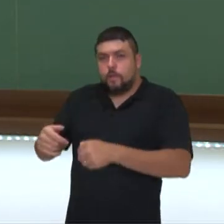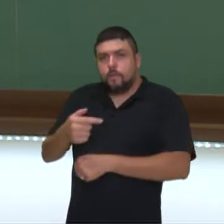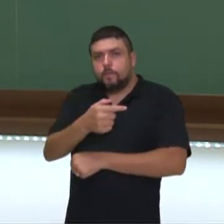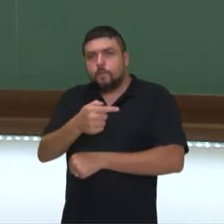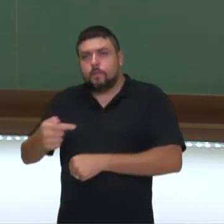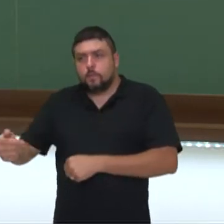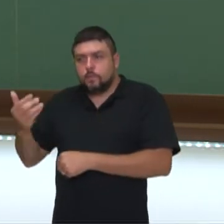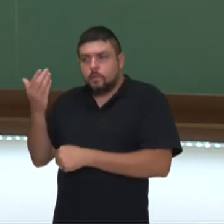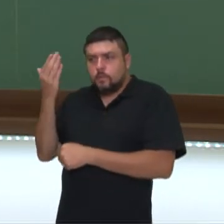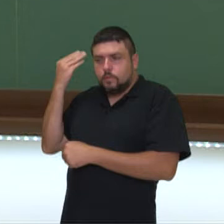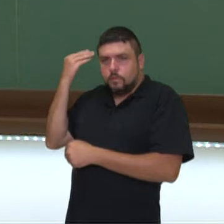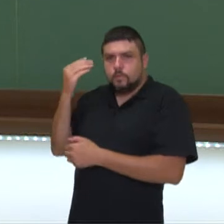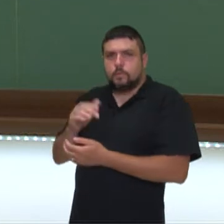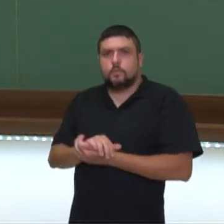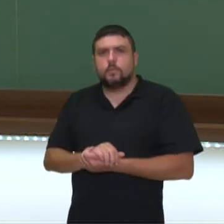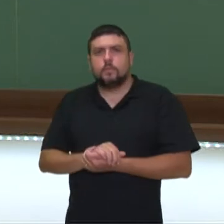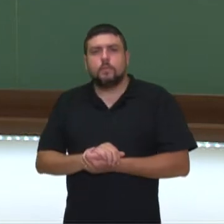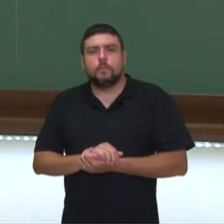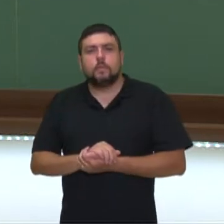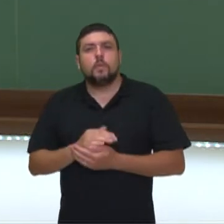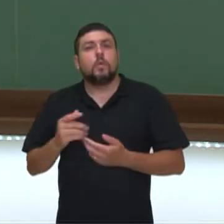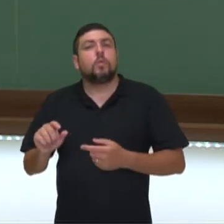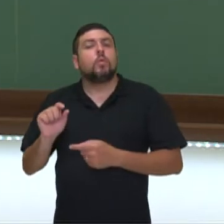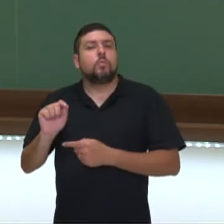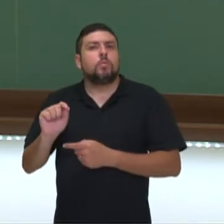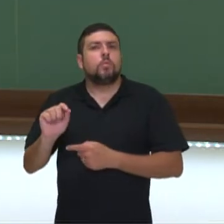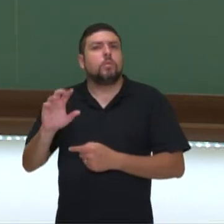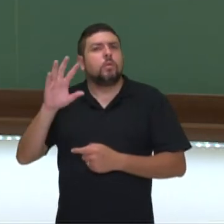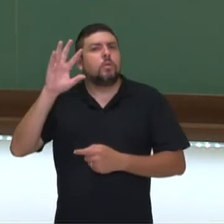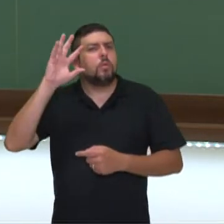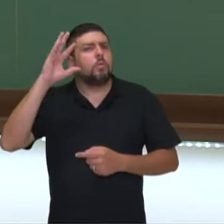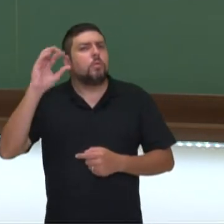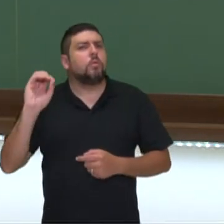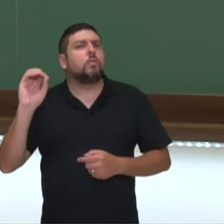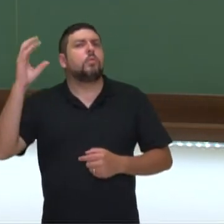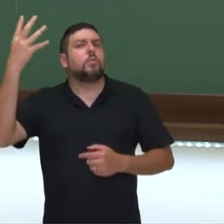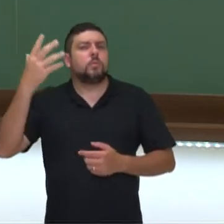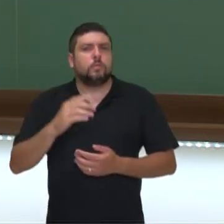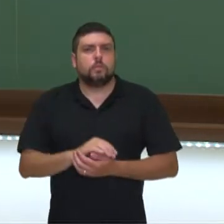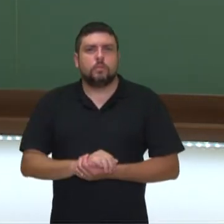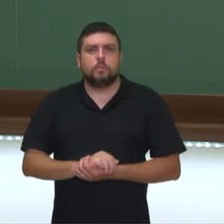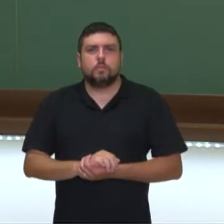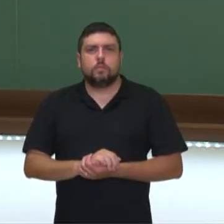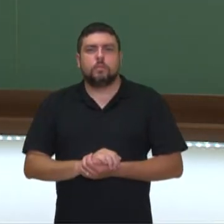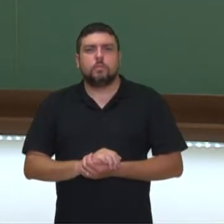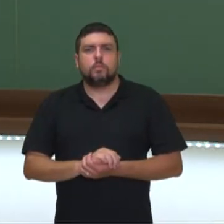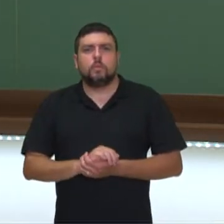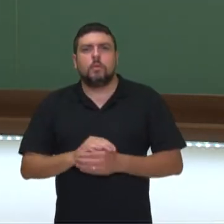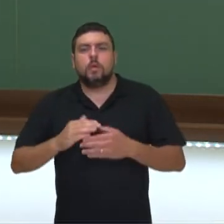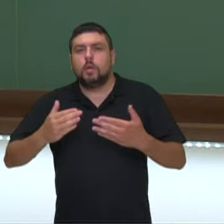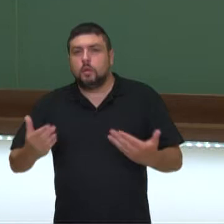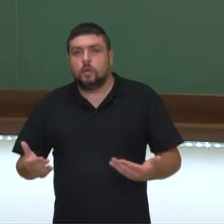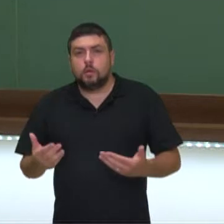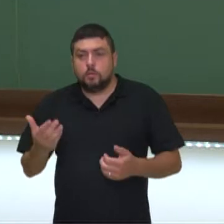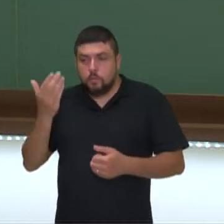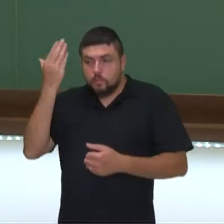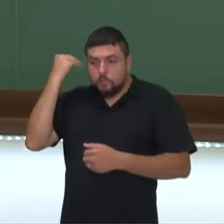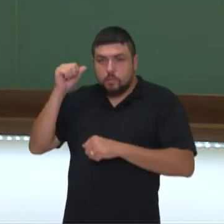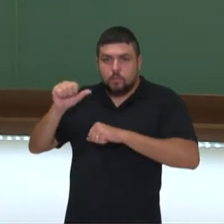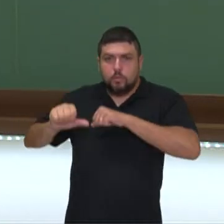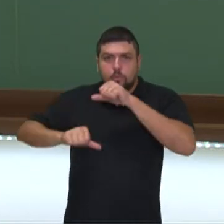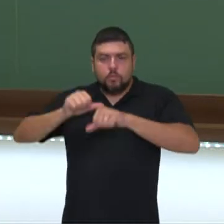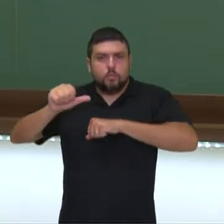seja, estou definindo muito bem quando que essa ação aconteceu. Sendo assim, não tem como a gente mudar essa ação, não tem como a